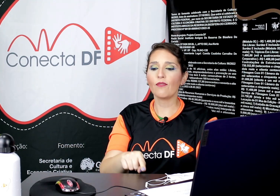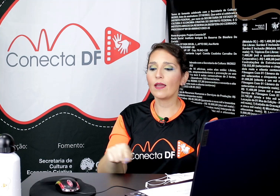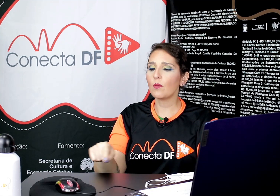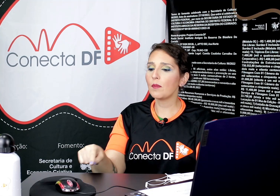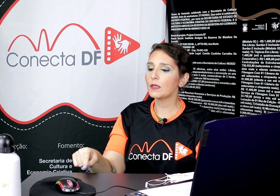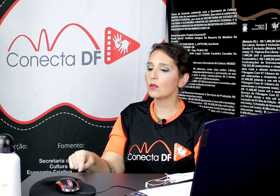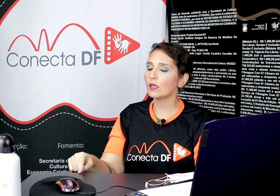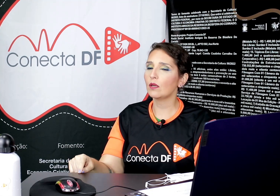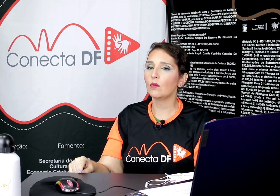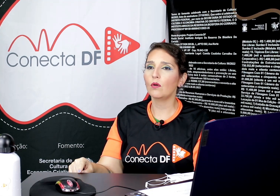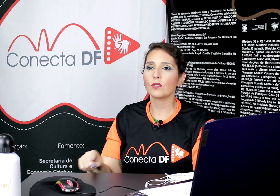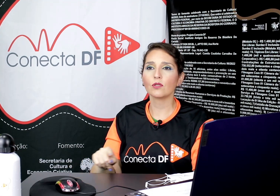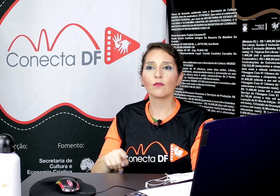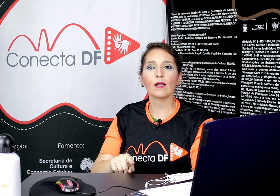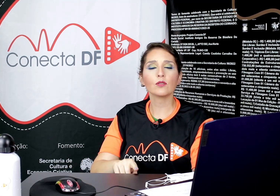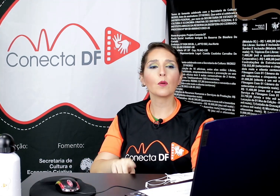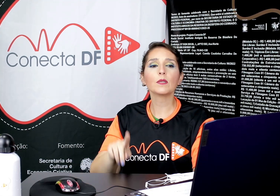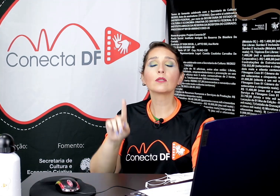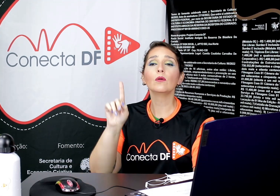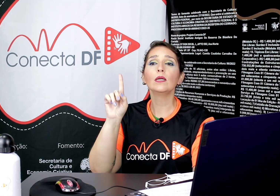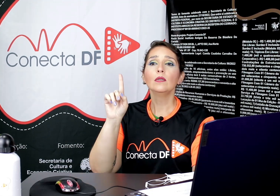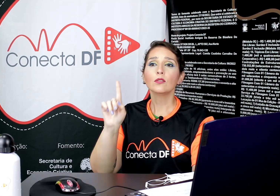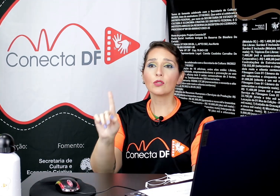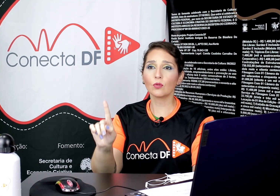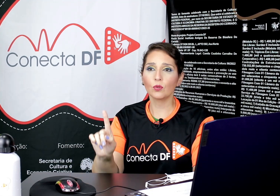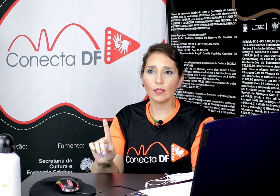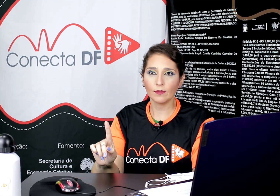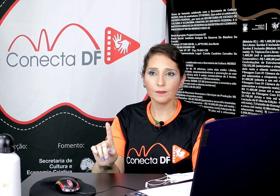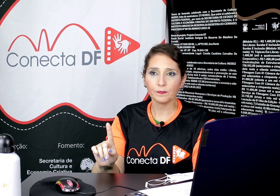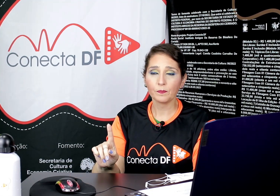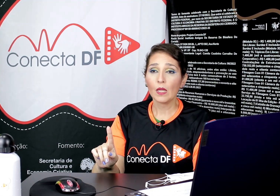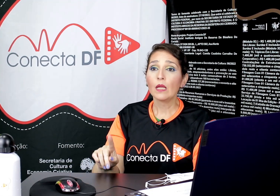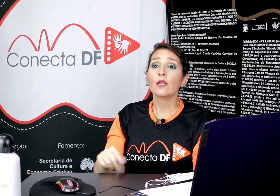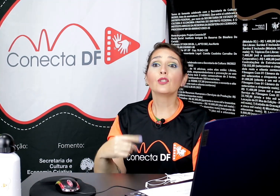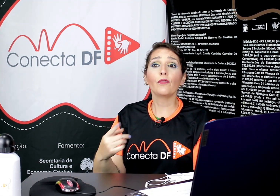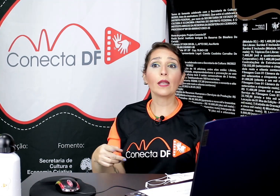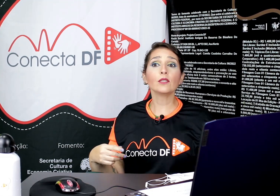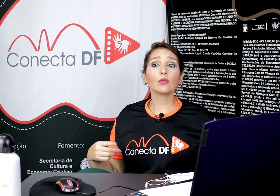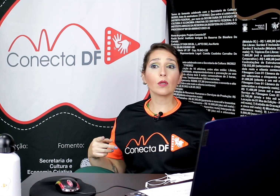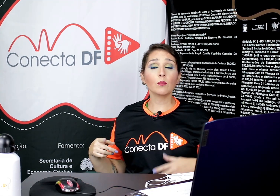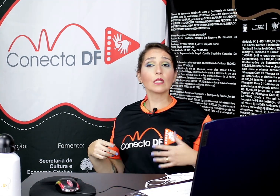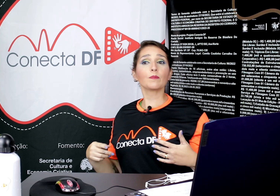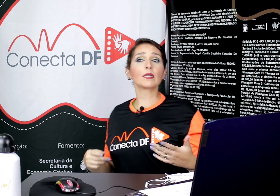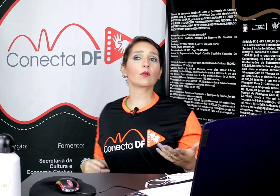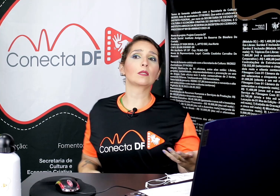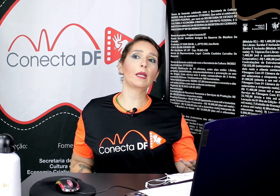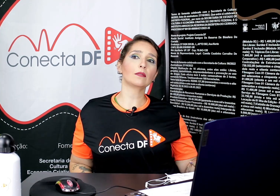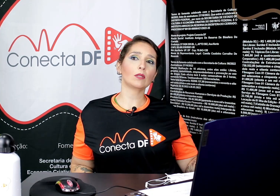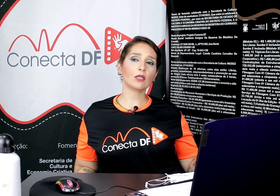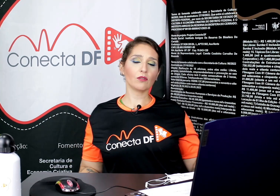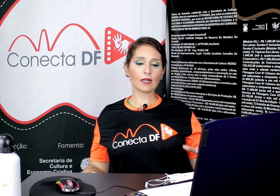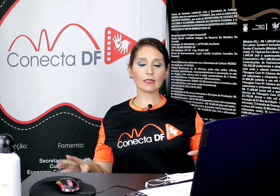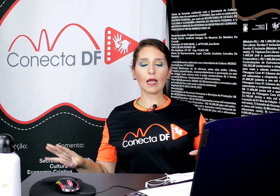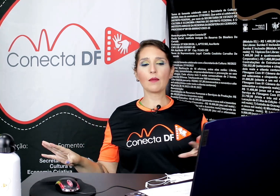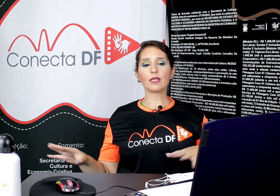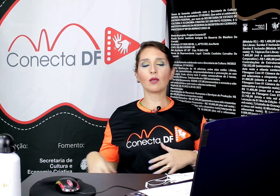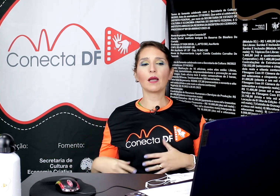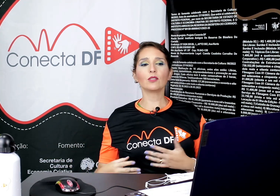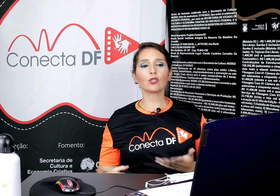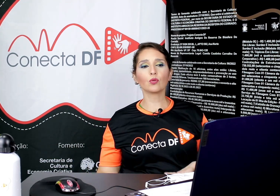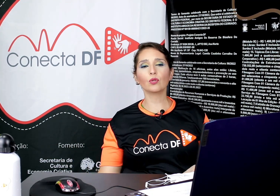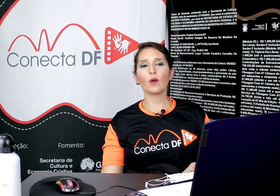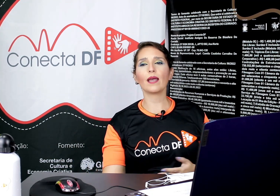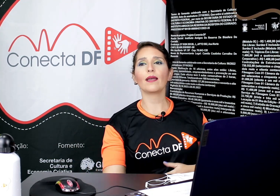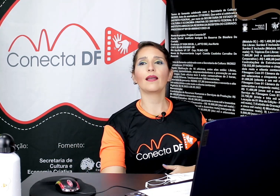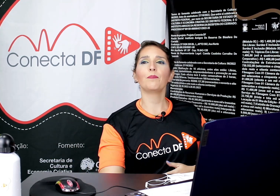gente se refere a uma pessoa que não ouve, a gente fala de uma pessoa surda. E diferente do que muitas pessoas pensam, tem gente que fala assim, ah, mas chamar